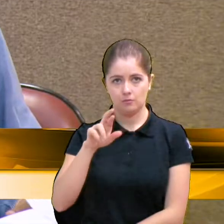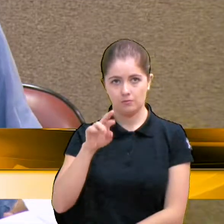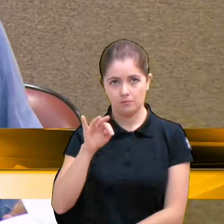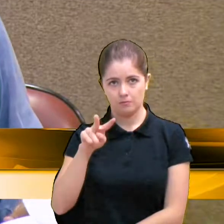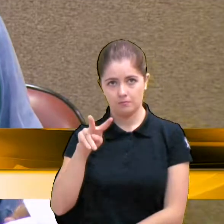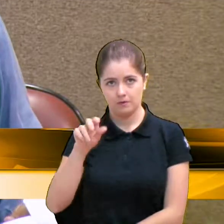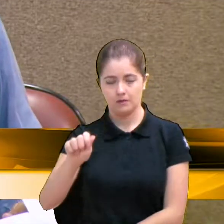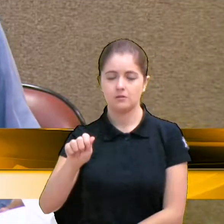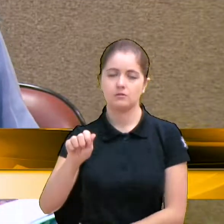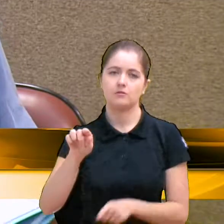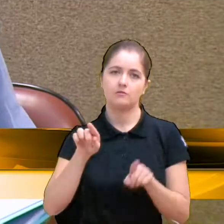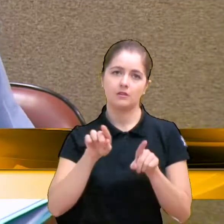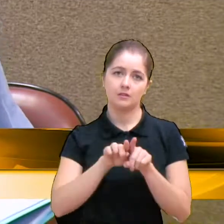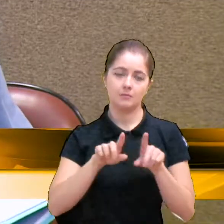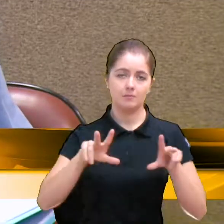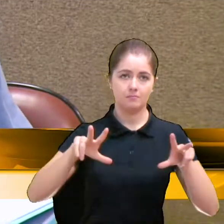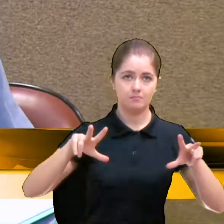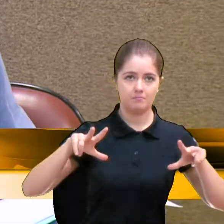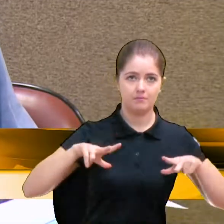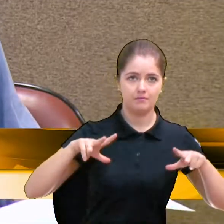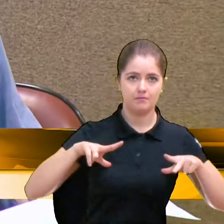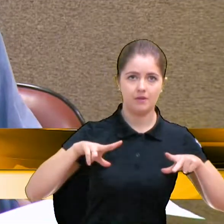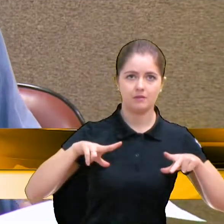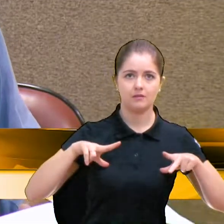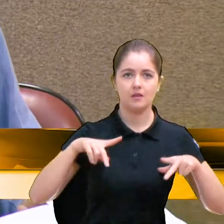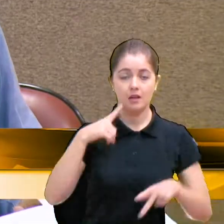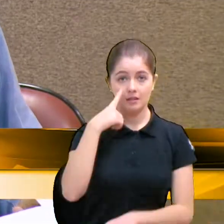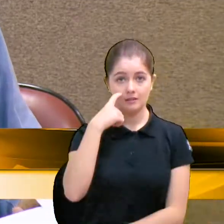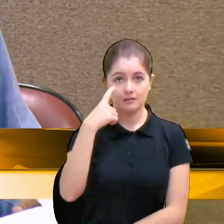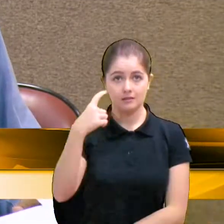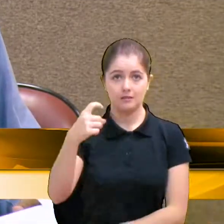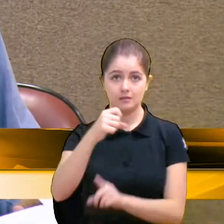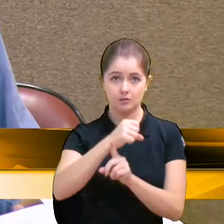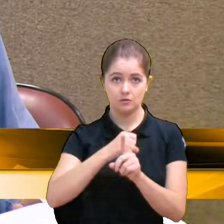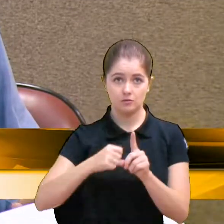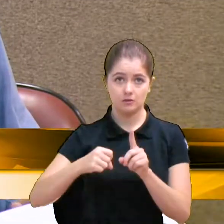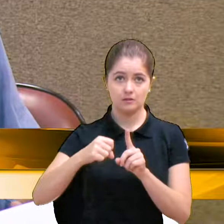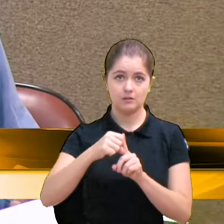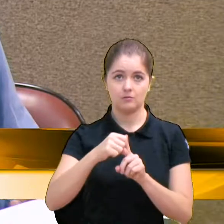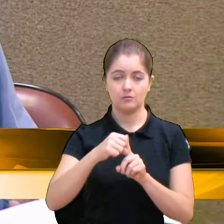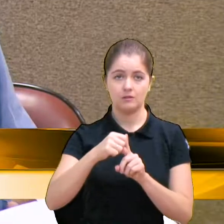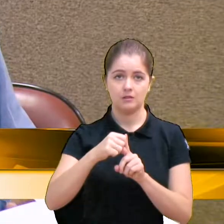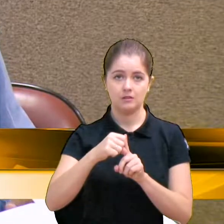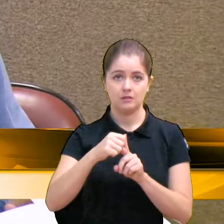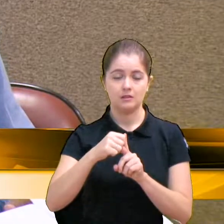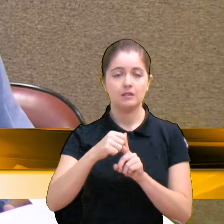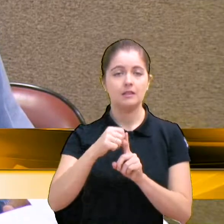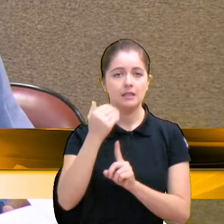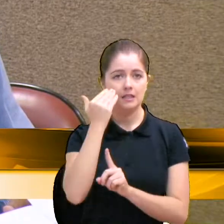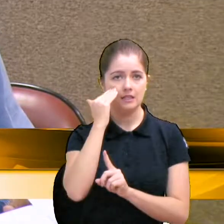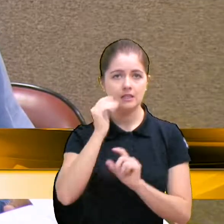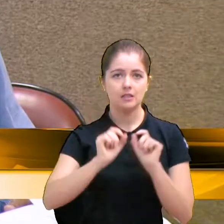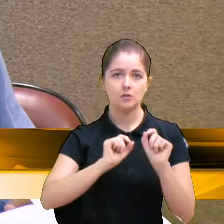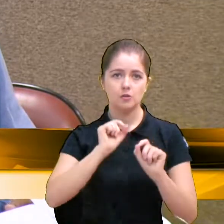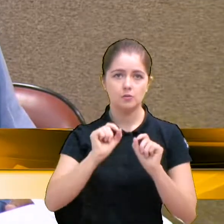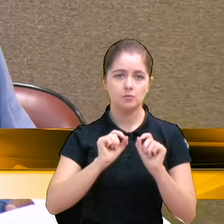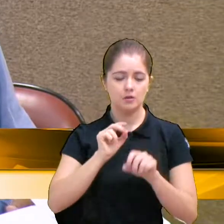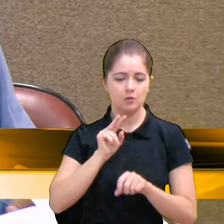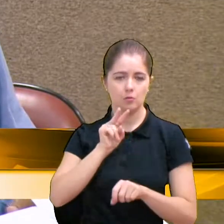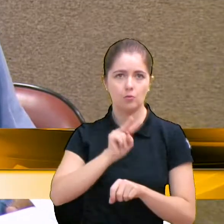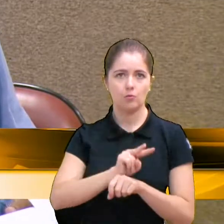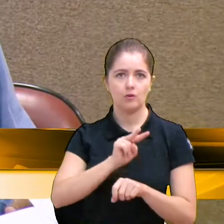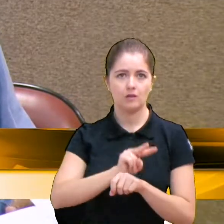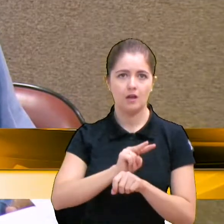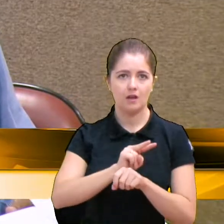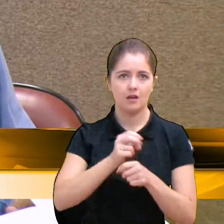de urbanização e entendimento ao interesse social. Quanto ao mérito, entende-se que a preservação ambiental se faz